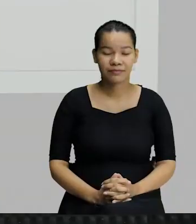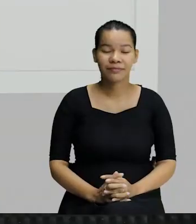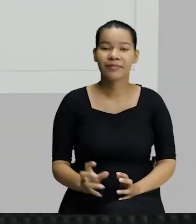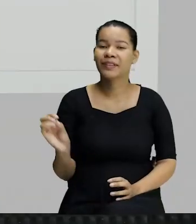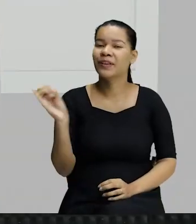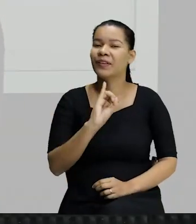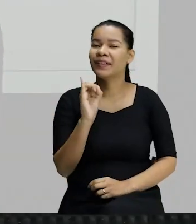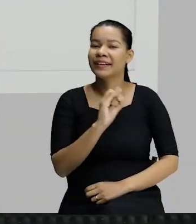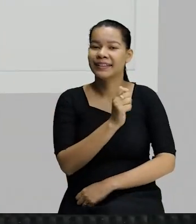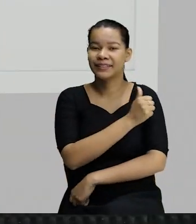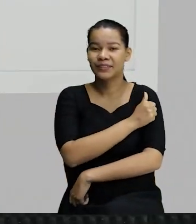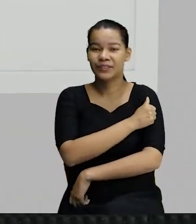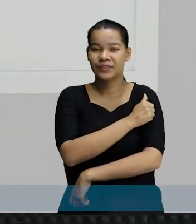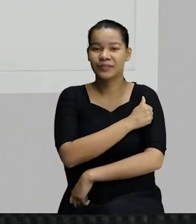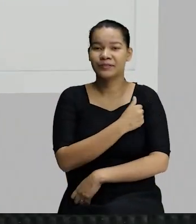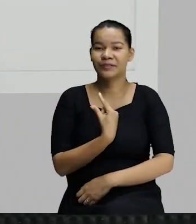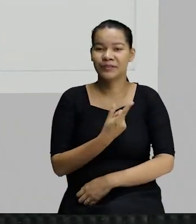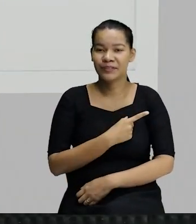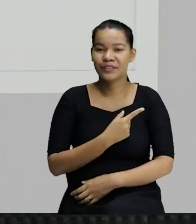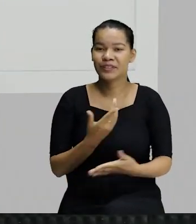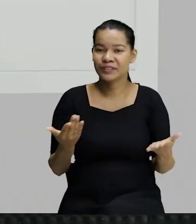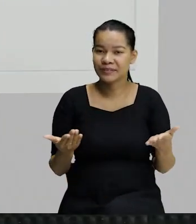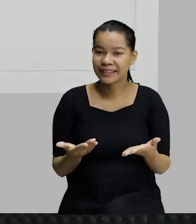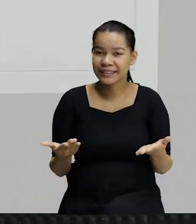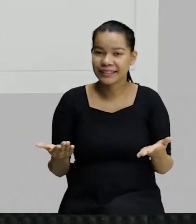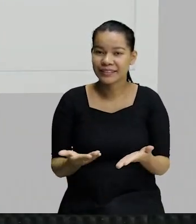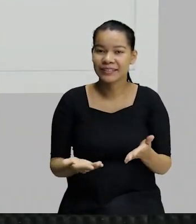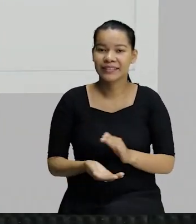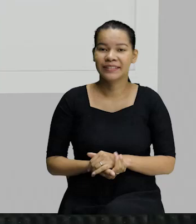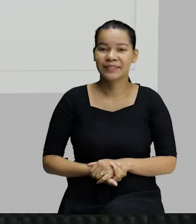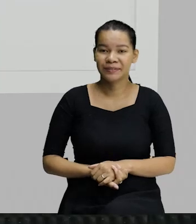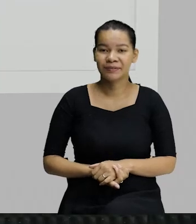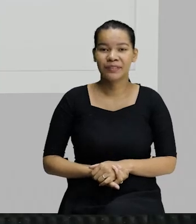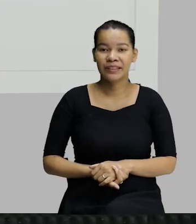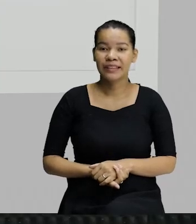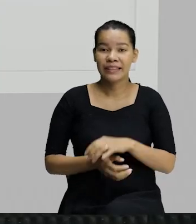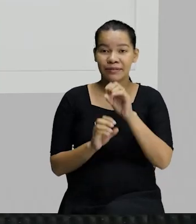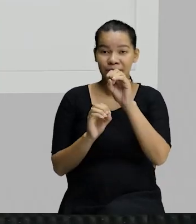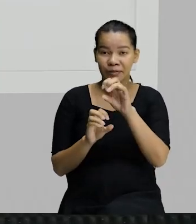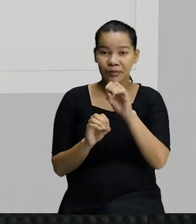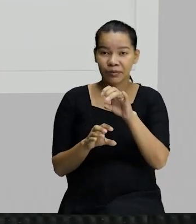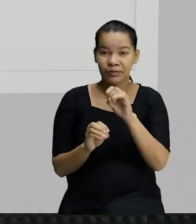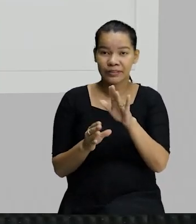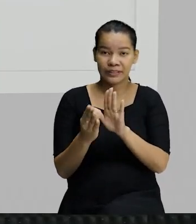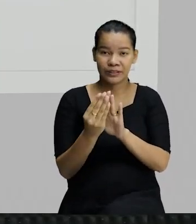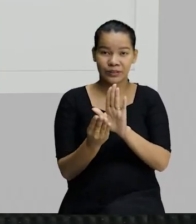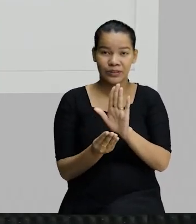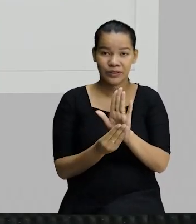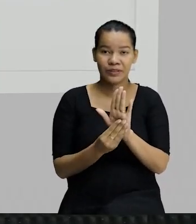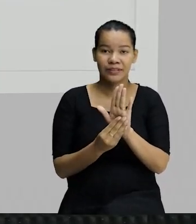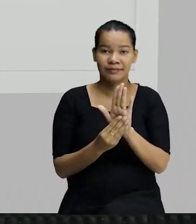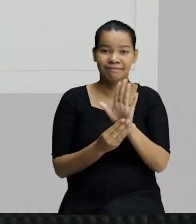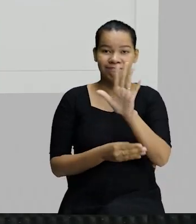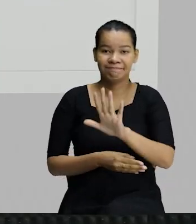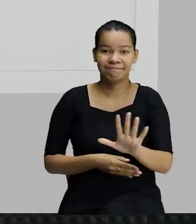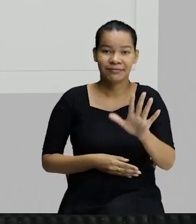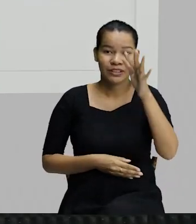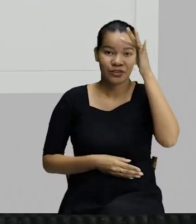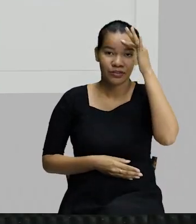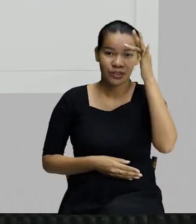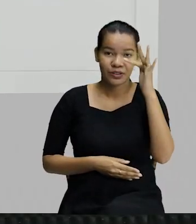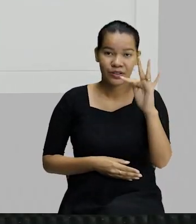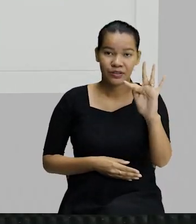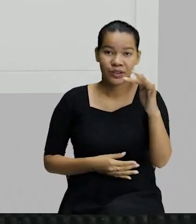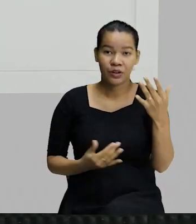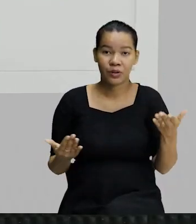Fala, meus queridos alunos, mais uma vez aqui o professor André Luiz trazendo para vocês alguns conteúdos na área de filosofia, ok? Hoje nós temos um tema